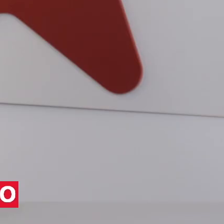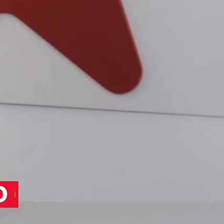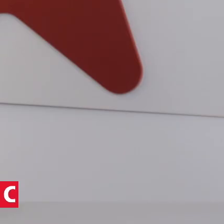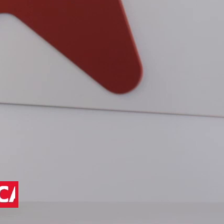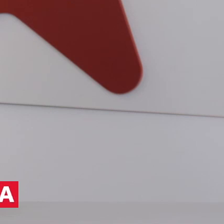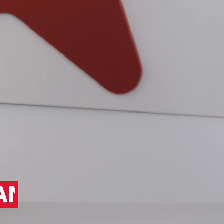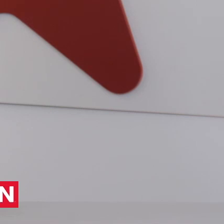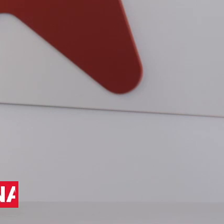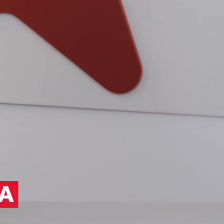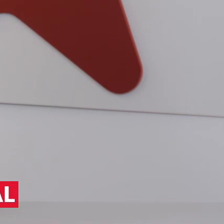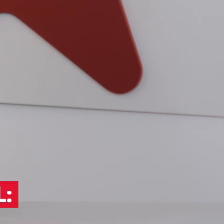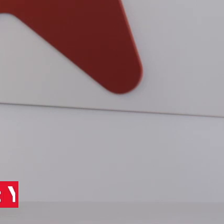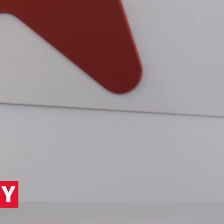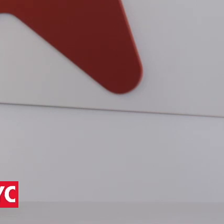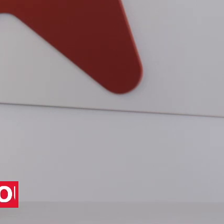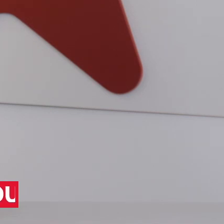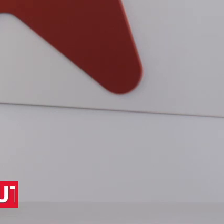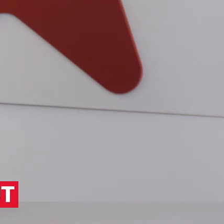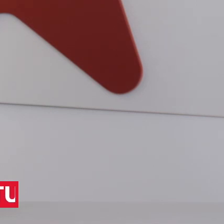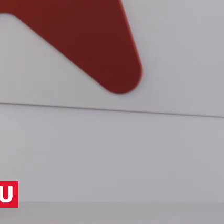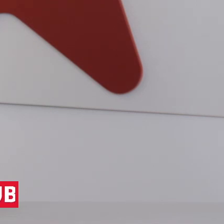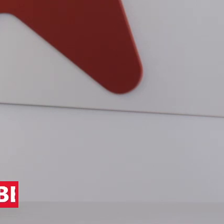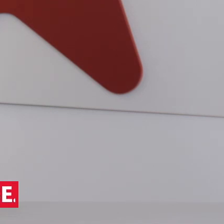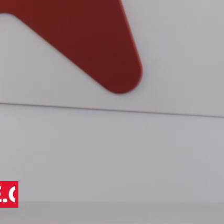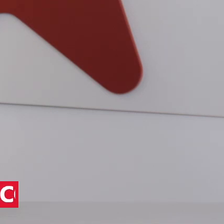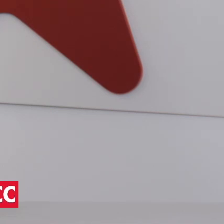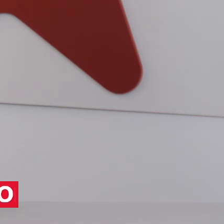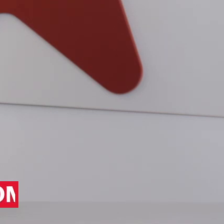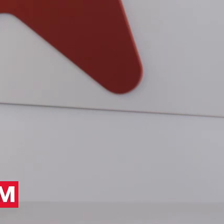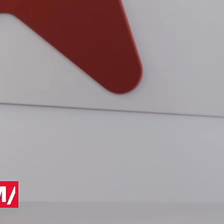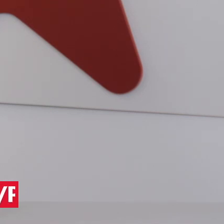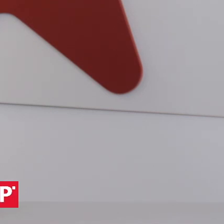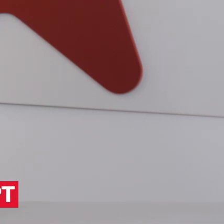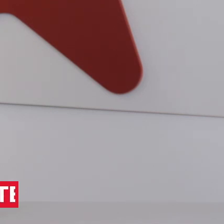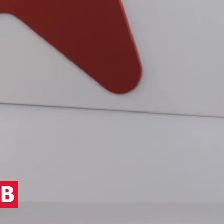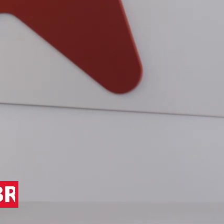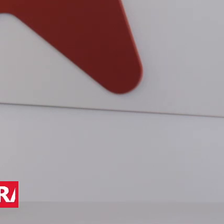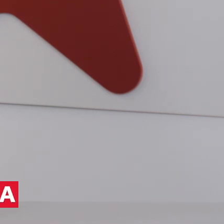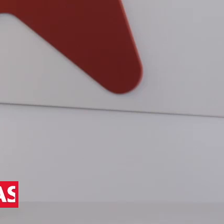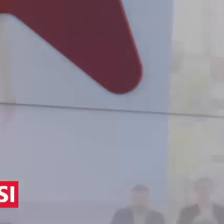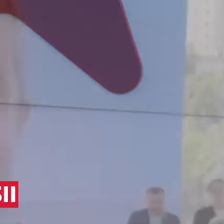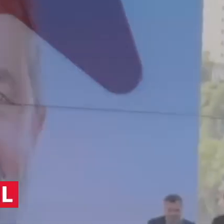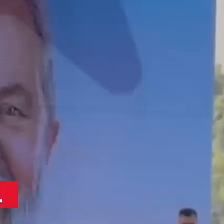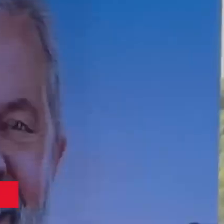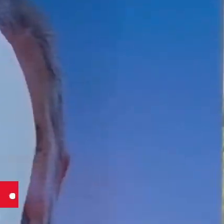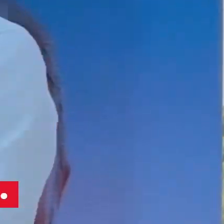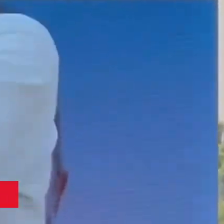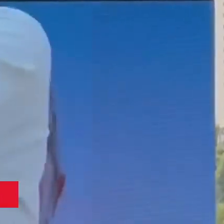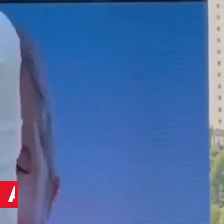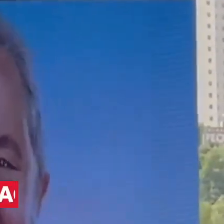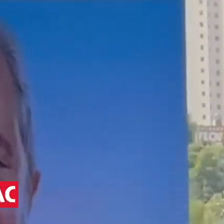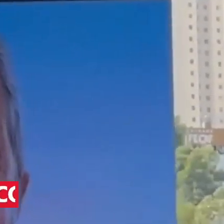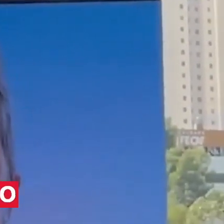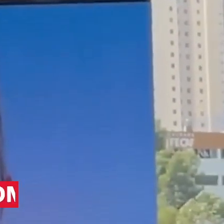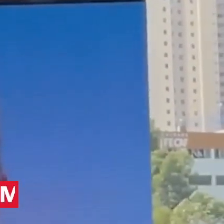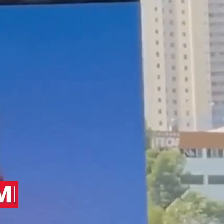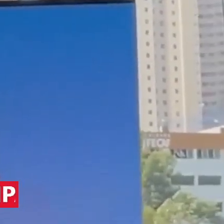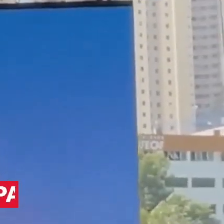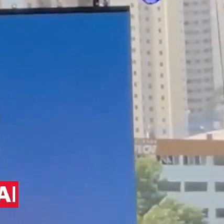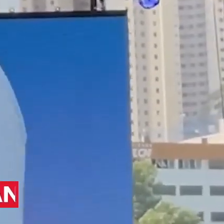país? Nesse período, não aconteceu que a gente reduziu a dívida pública de 60,5% para 37%.